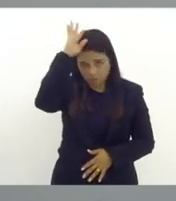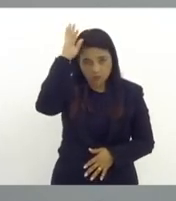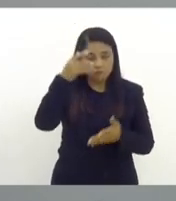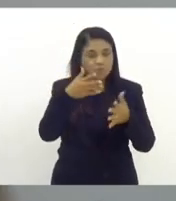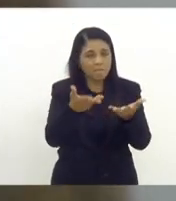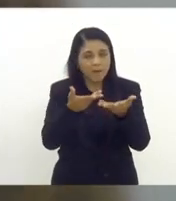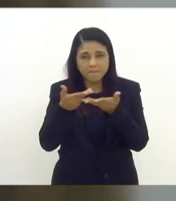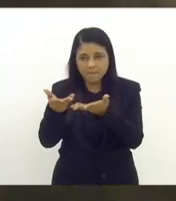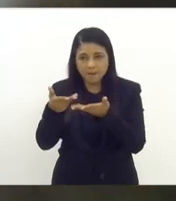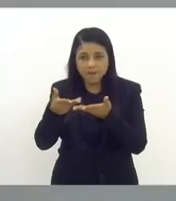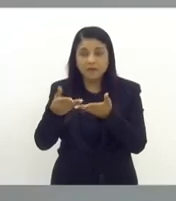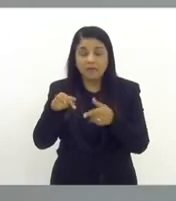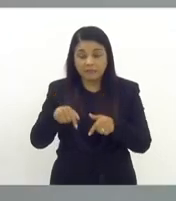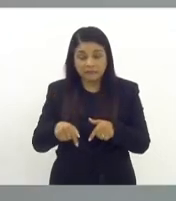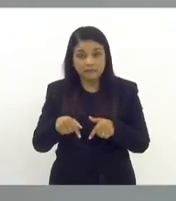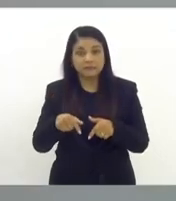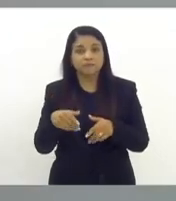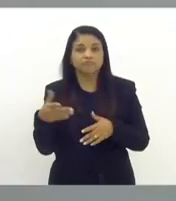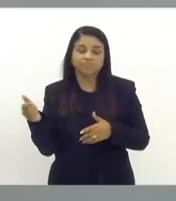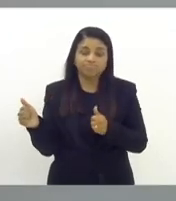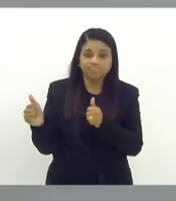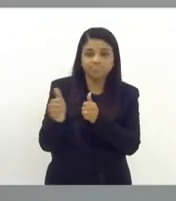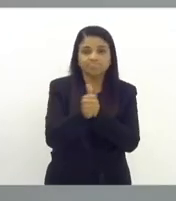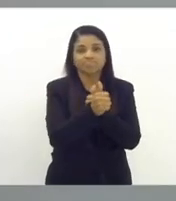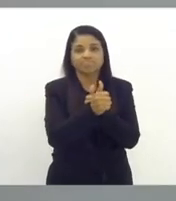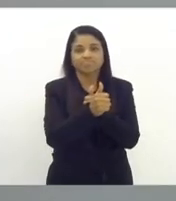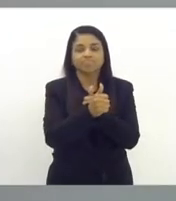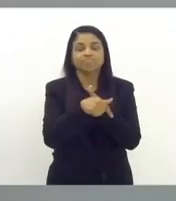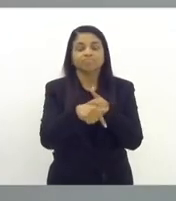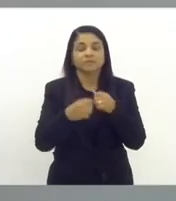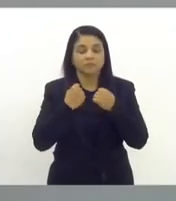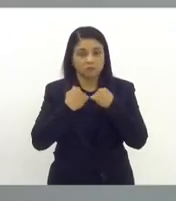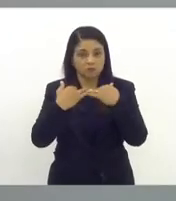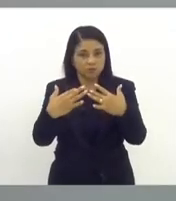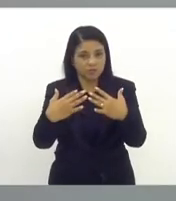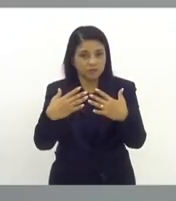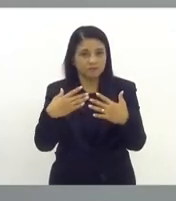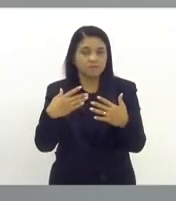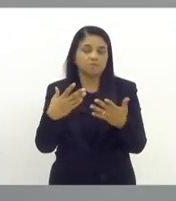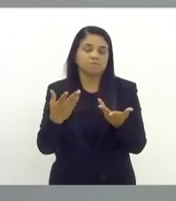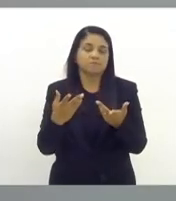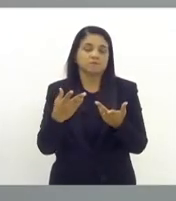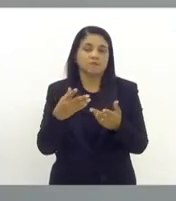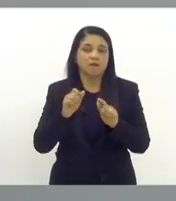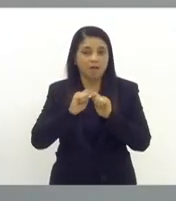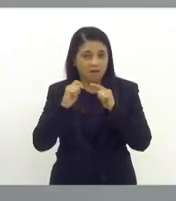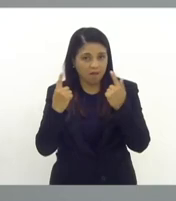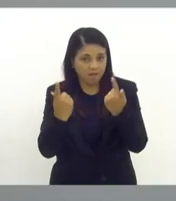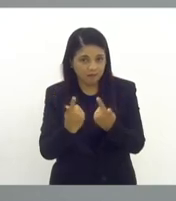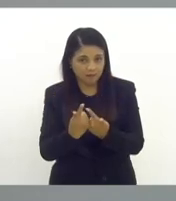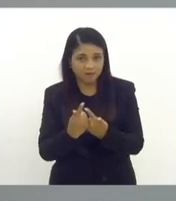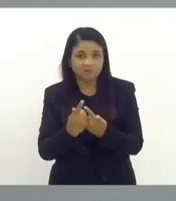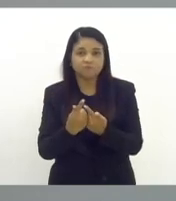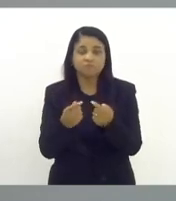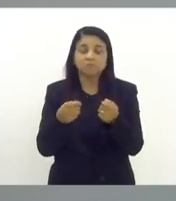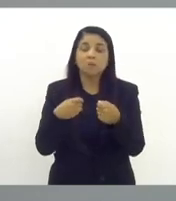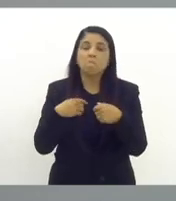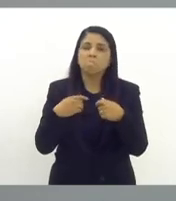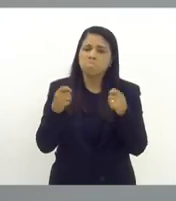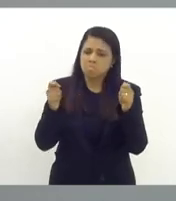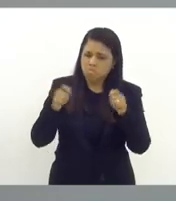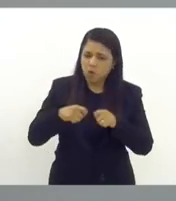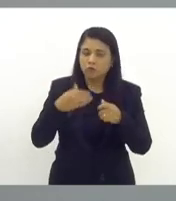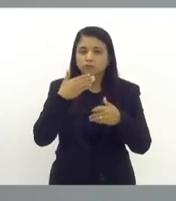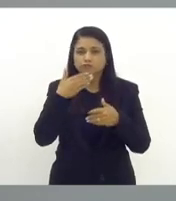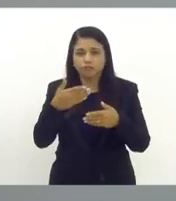vantagem aqui por ser uma audiência de uma frente aqui da da alerj nós podemos fazer uma convocatória